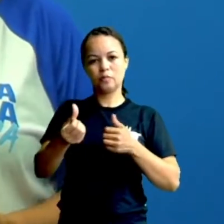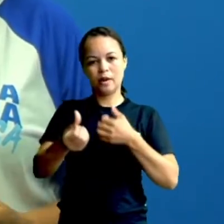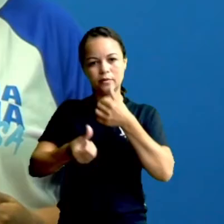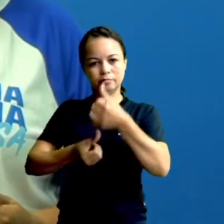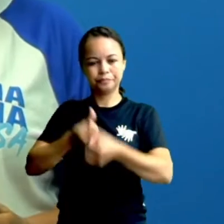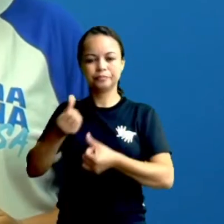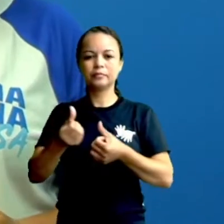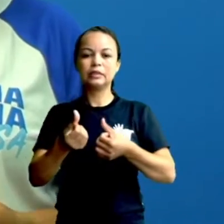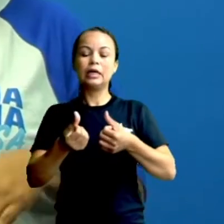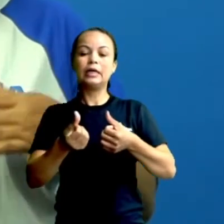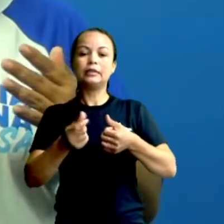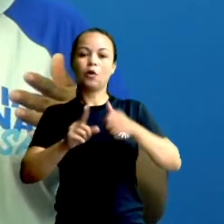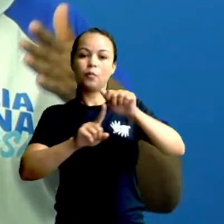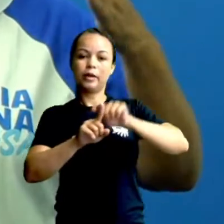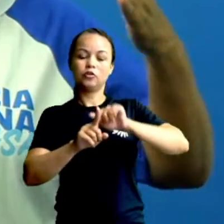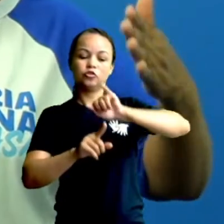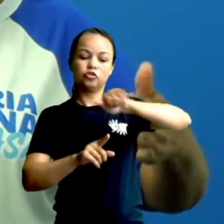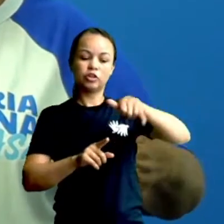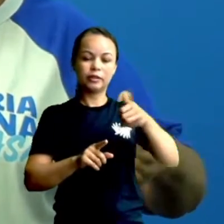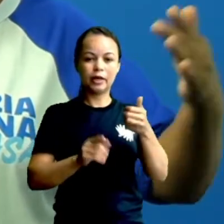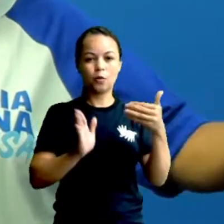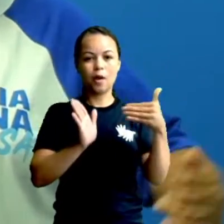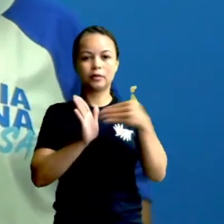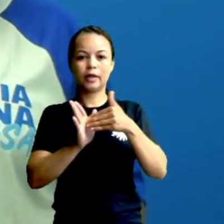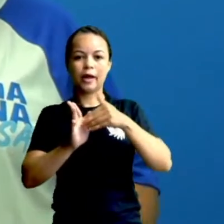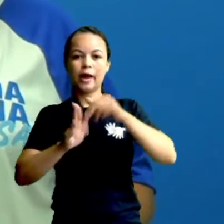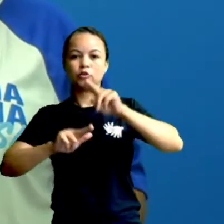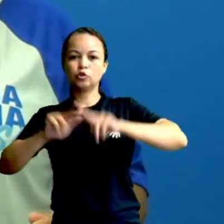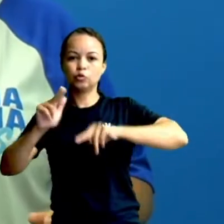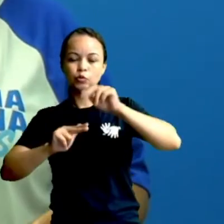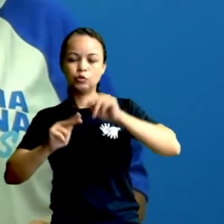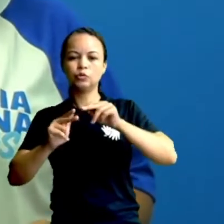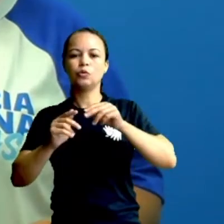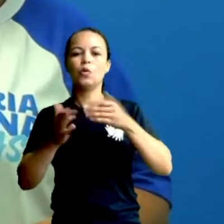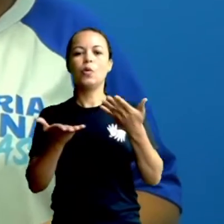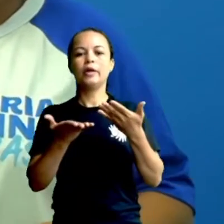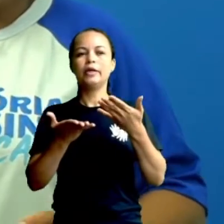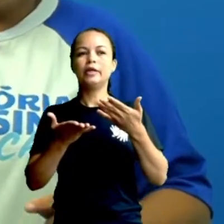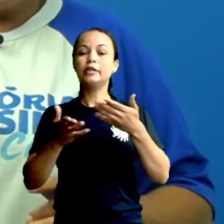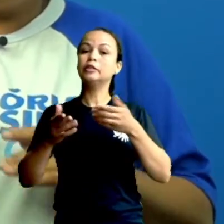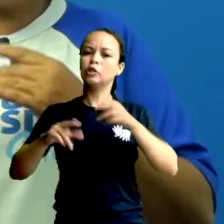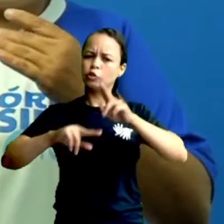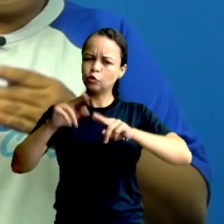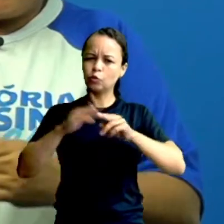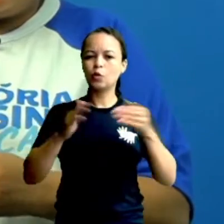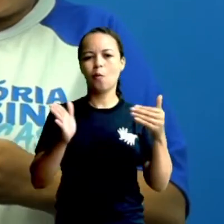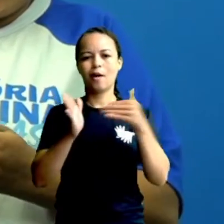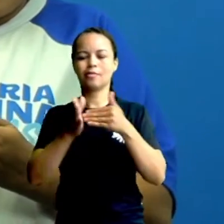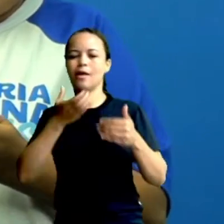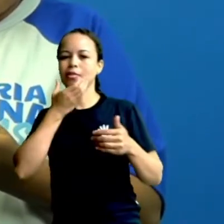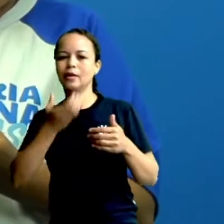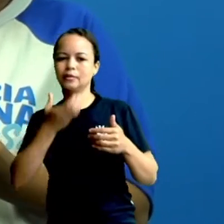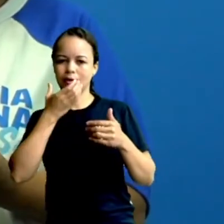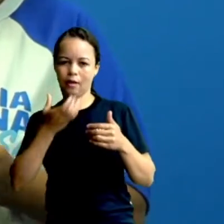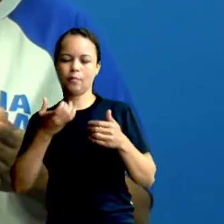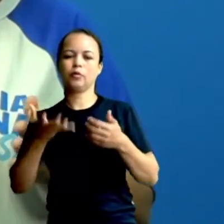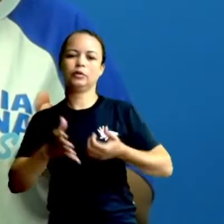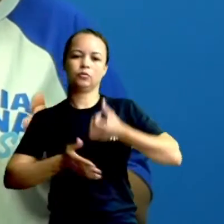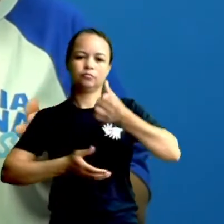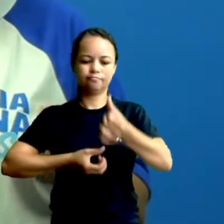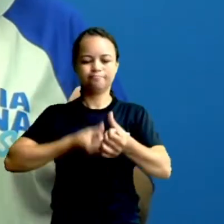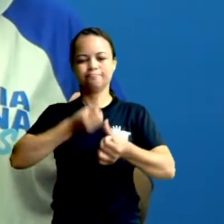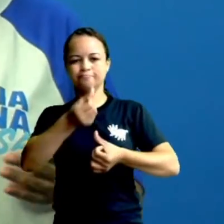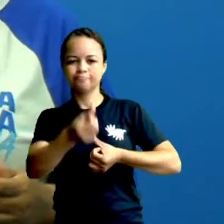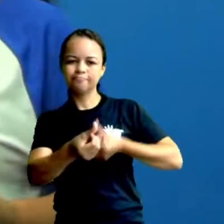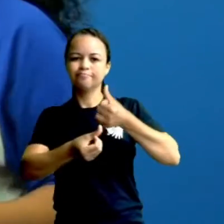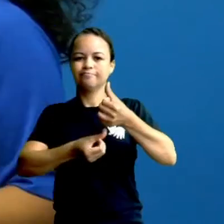janeiro a junho e o segundo de julho a dezembro. Então, agora a gente vai ver os eventos astronômicos, né,